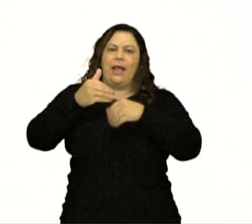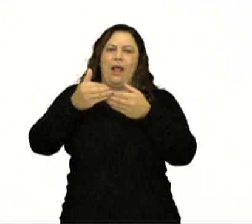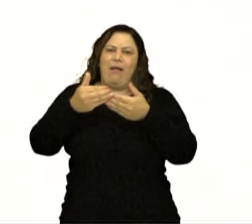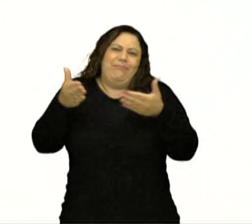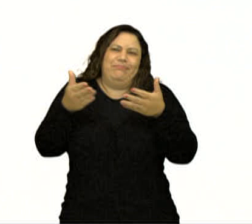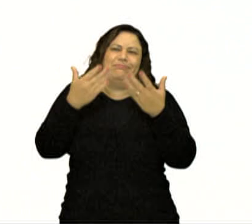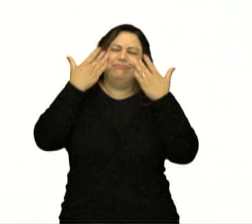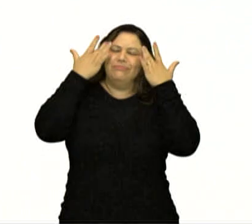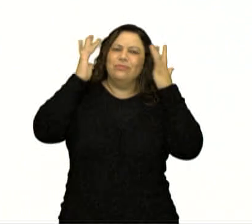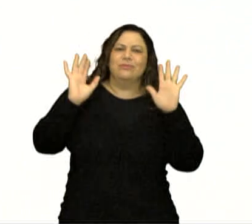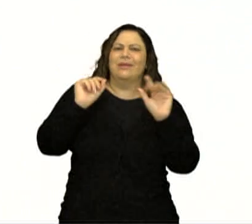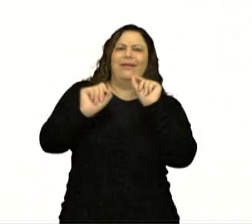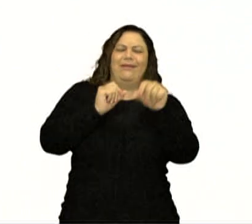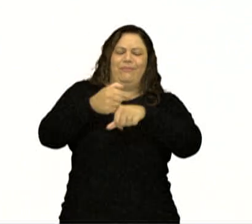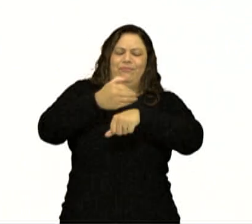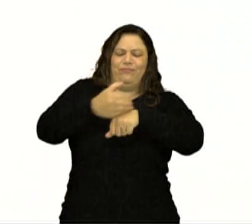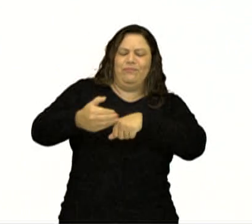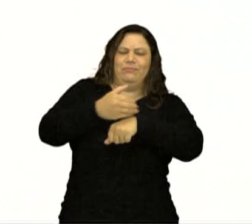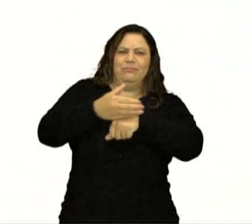sei lá, o grau desse